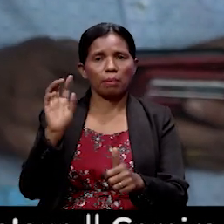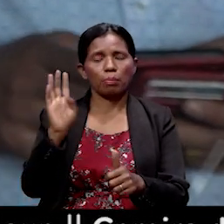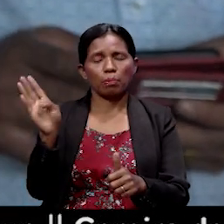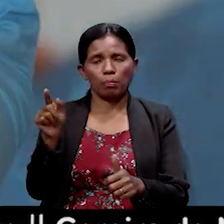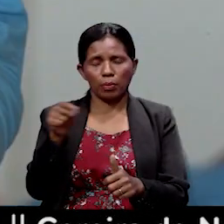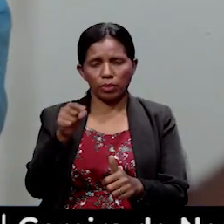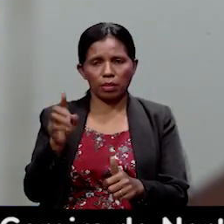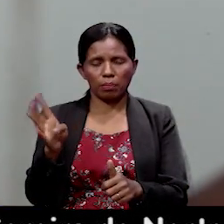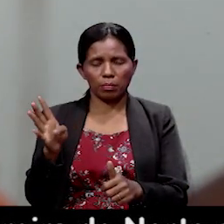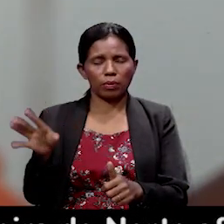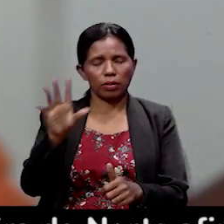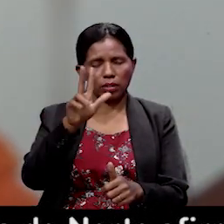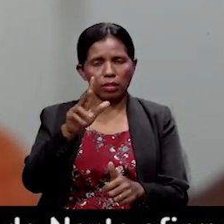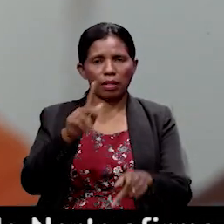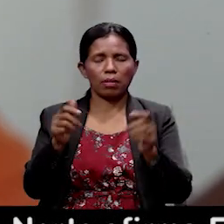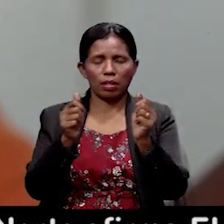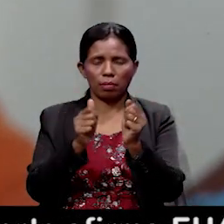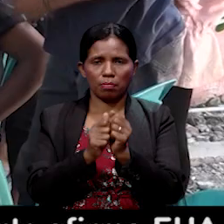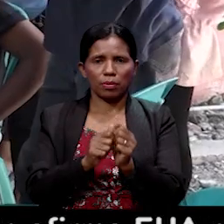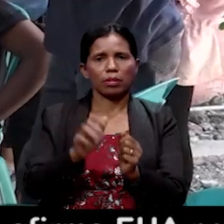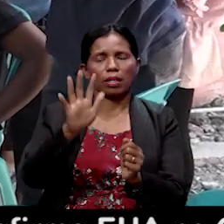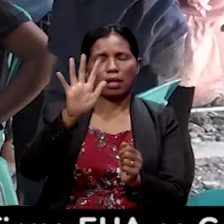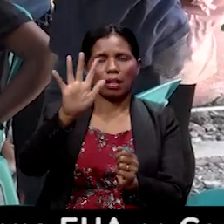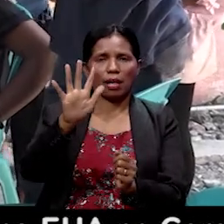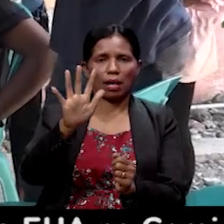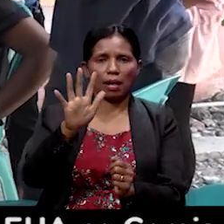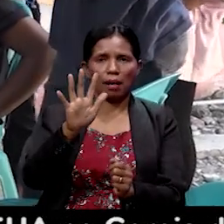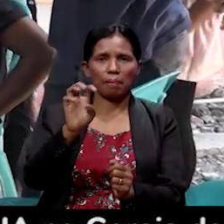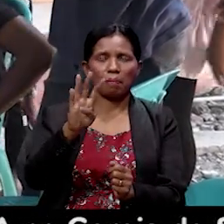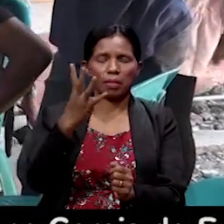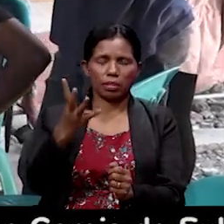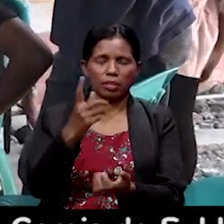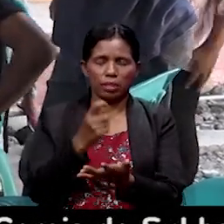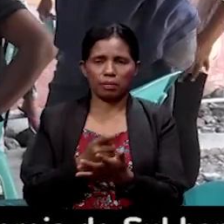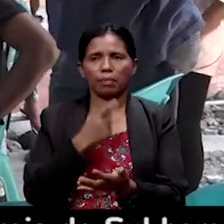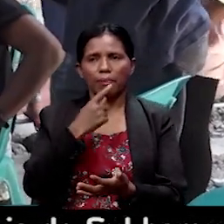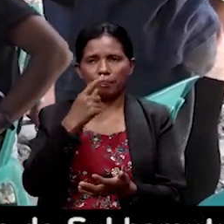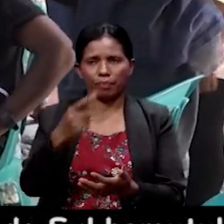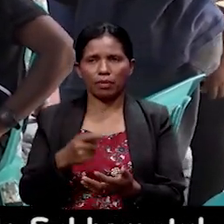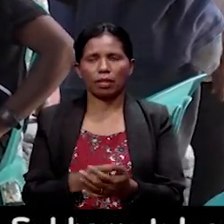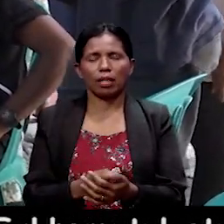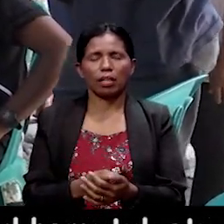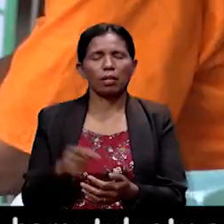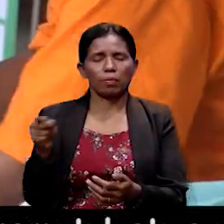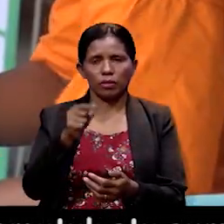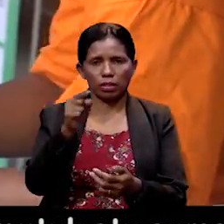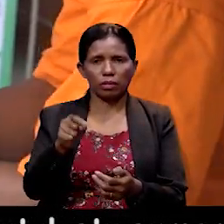total ema rihun atus hat resin. Enquanto dosi da ruak foi a 15%